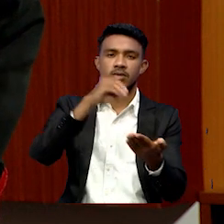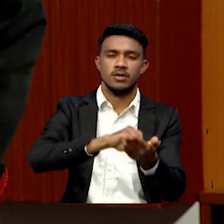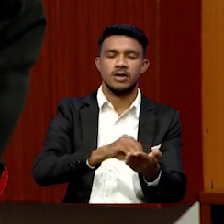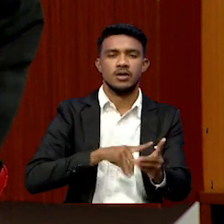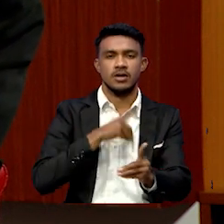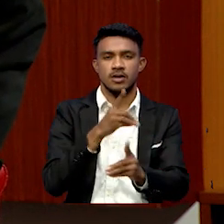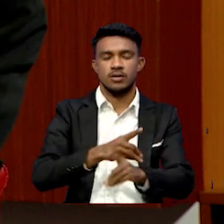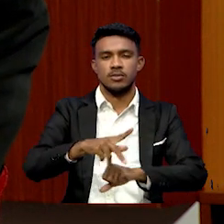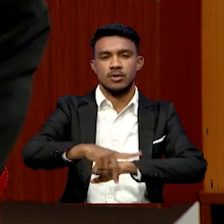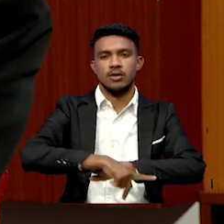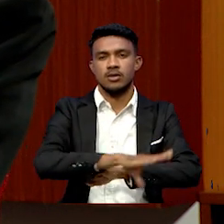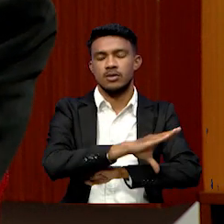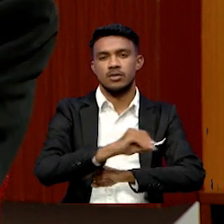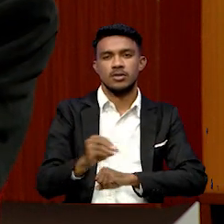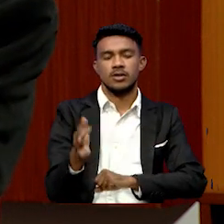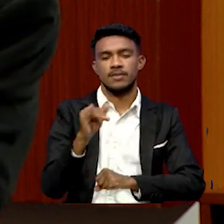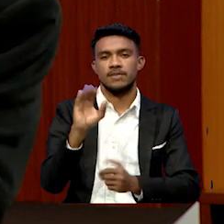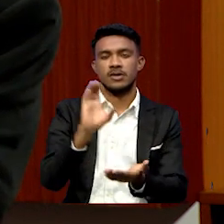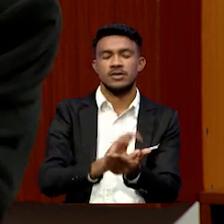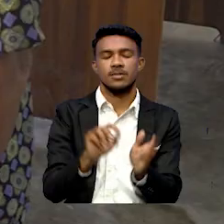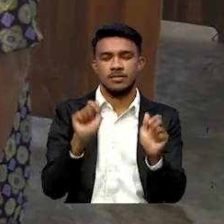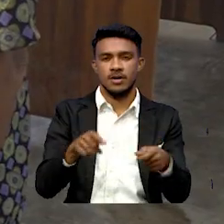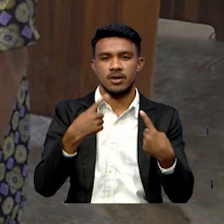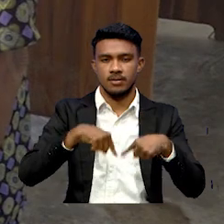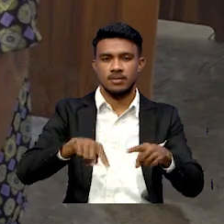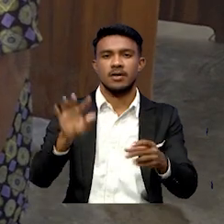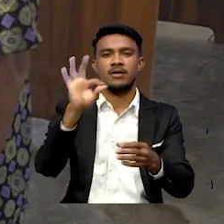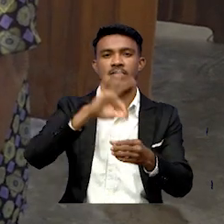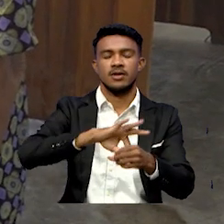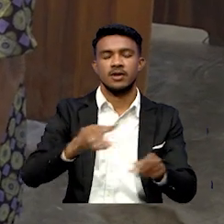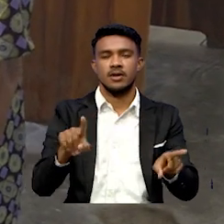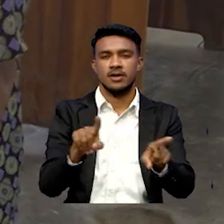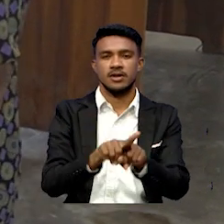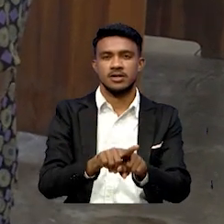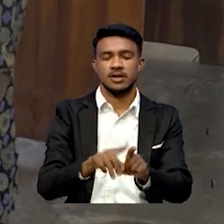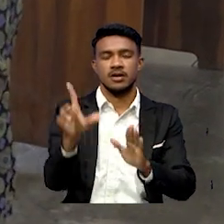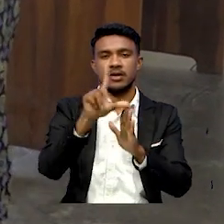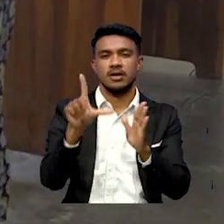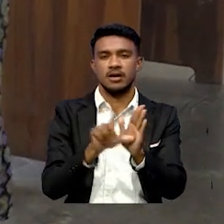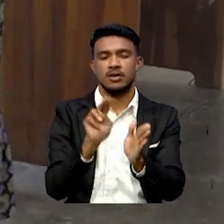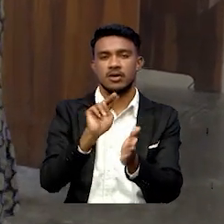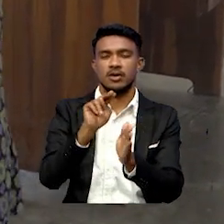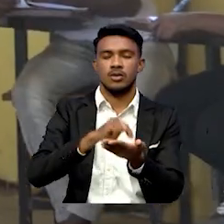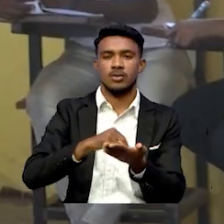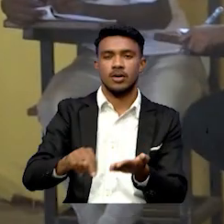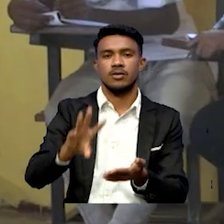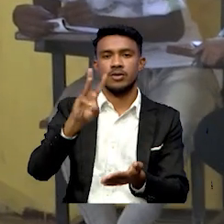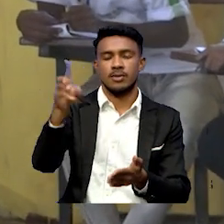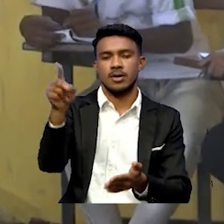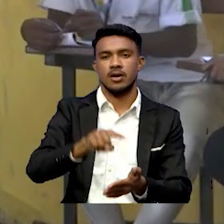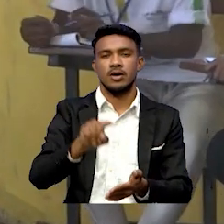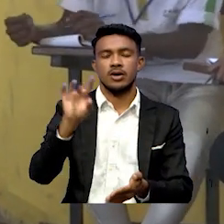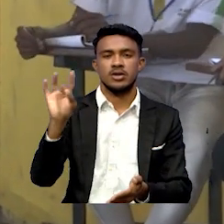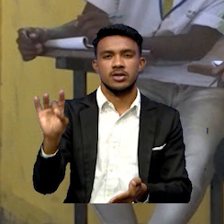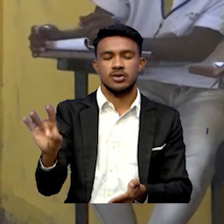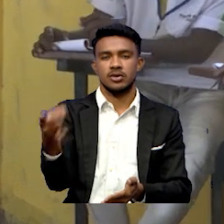político, direito cívico, ou de ba, vota. Mas que não é ter decreto-lei número 9/2008, artigo 2,